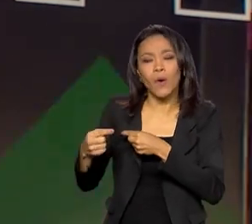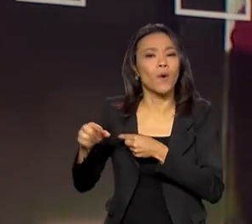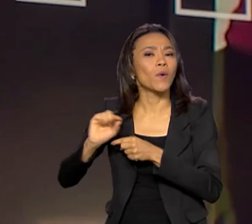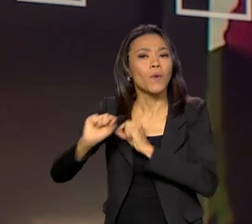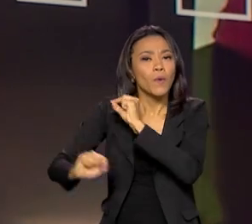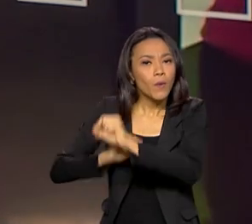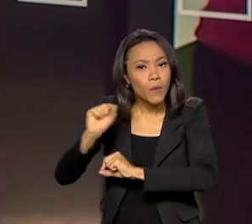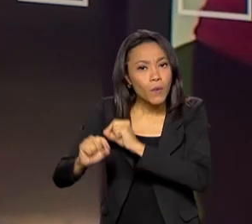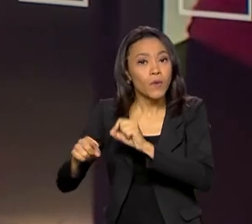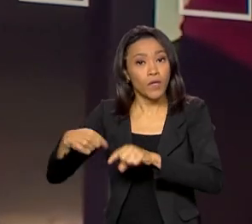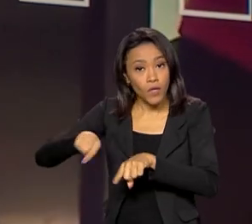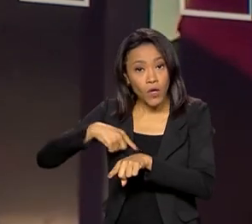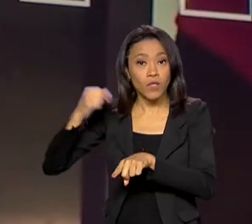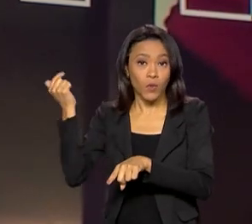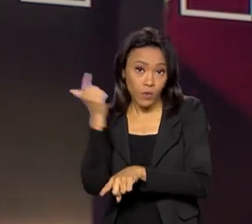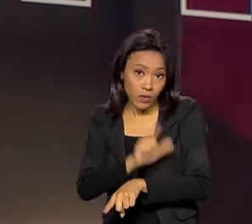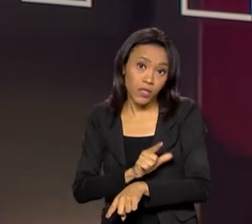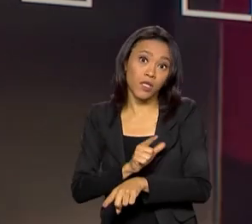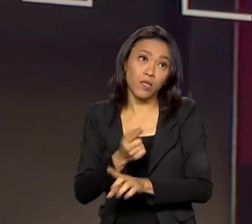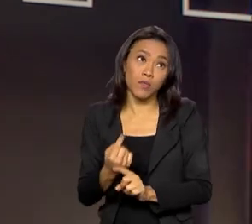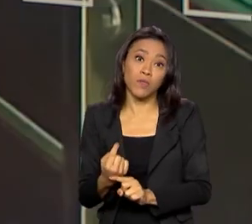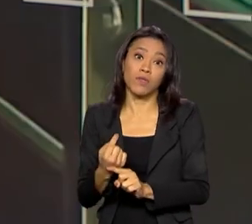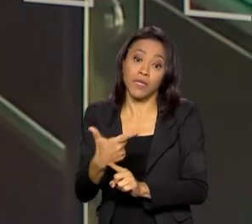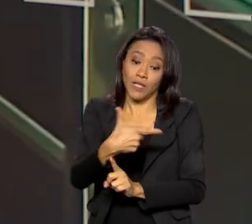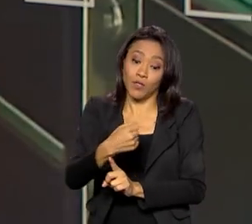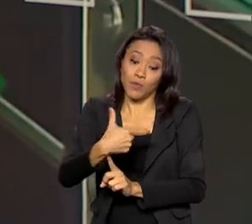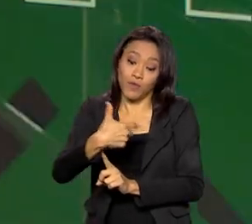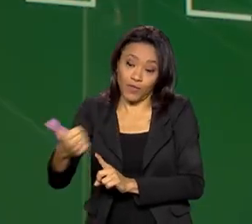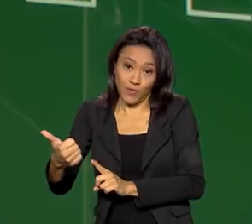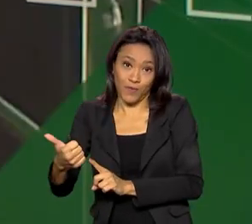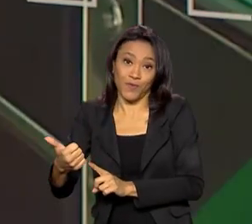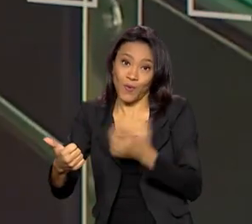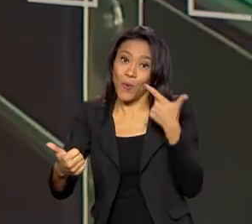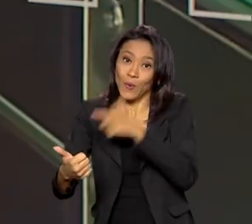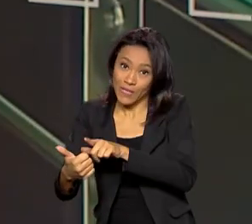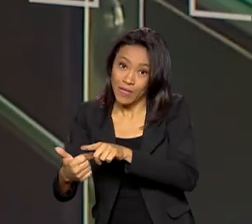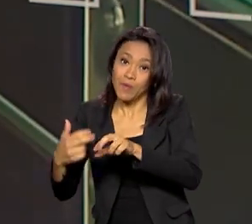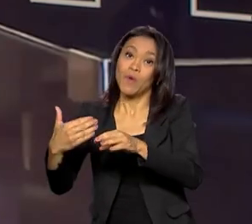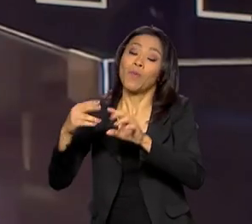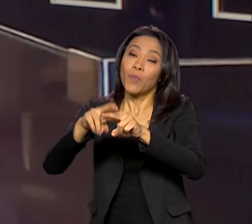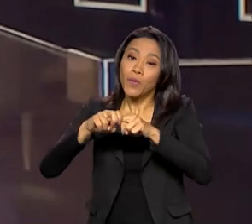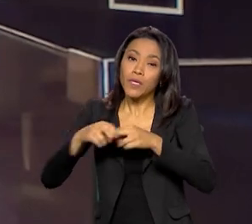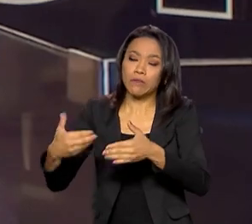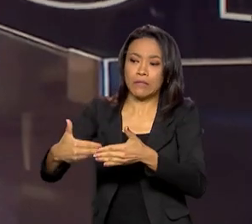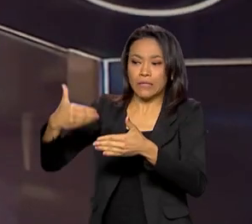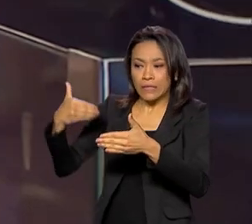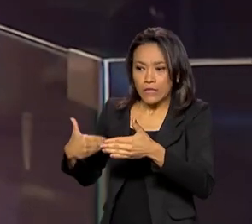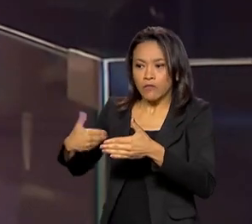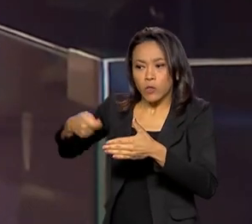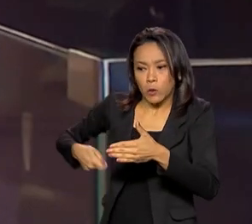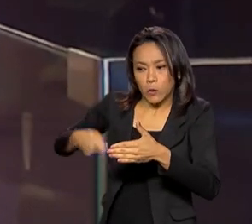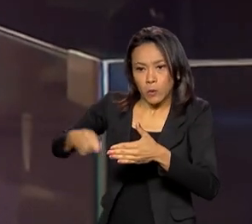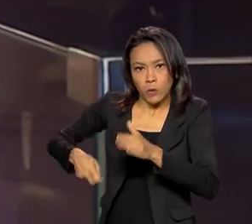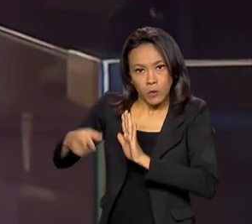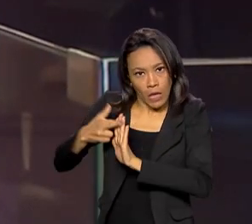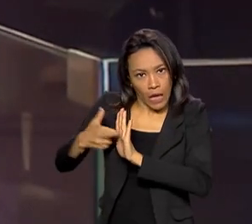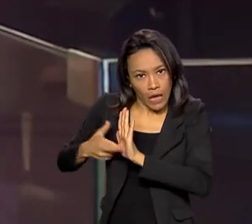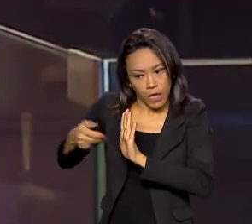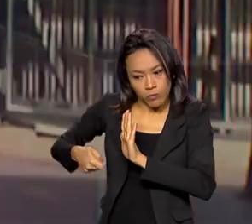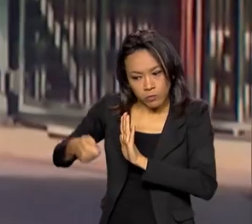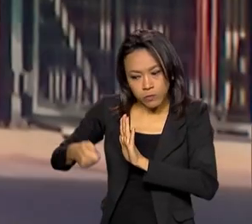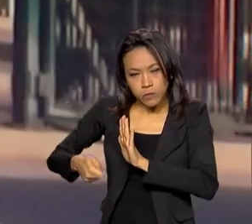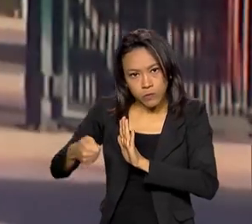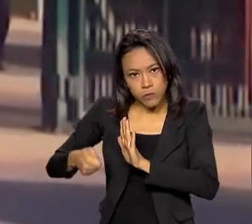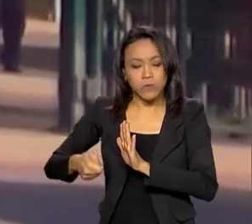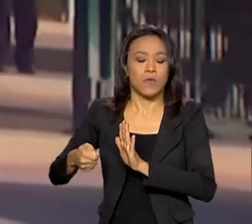nós alcançamos em 2021. Por isso, nós fomos tão rigorosos em nossas medidas emergenciais de contenção